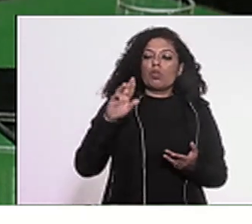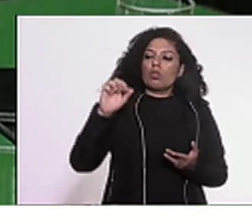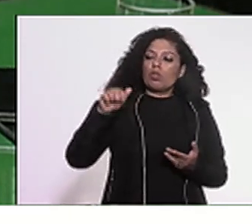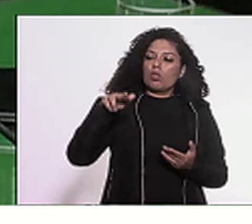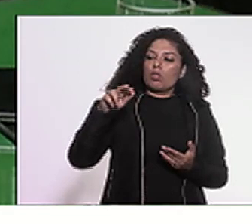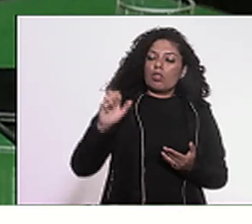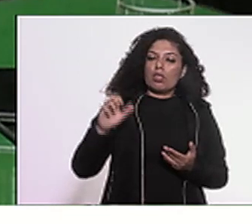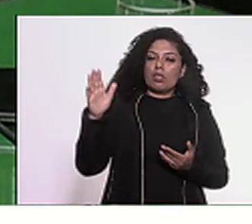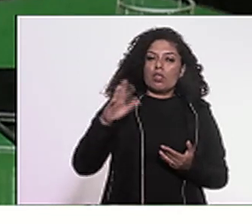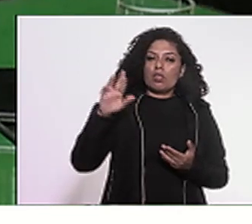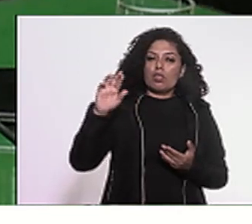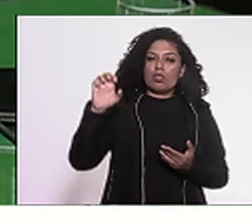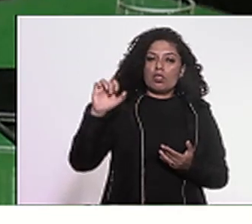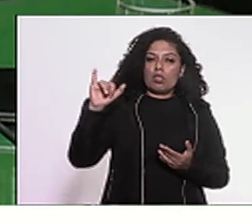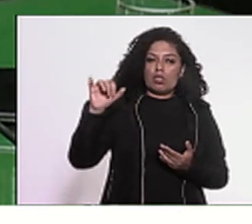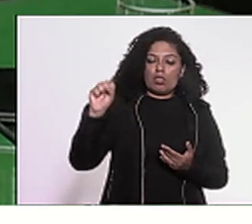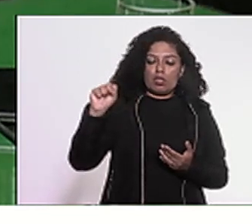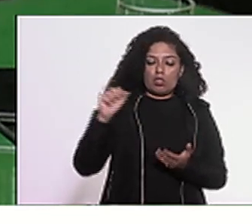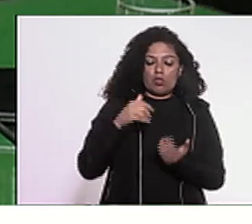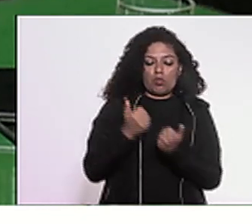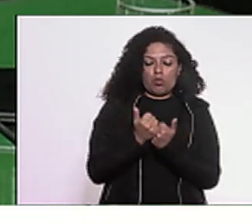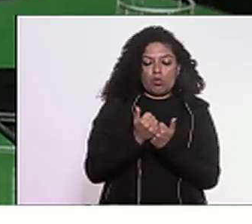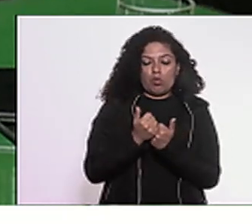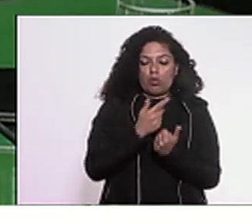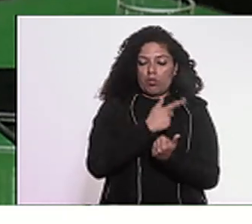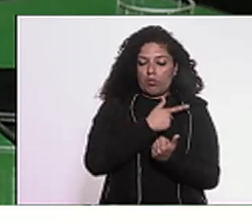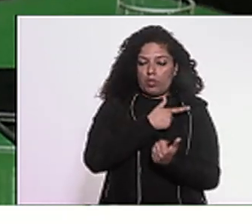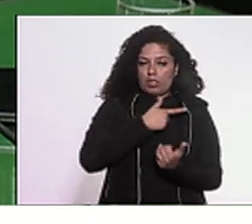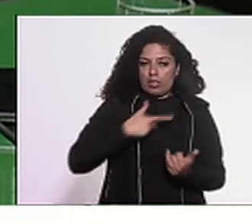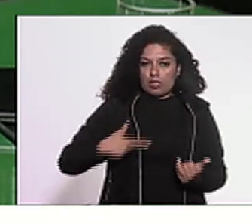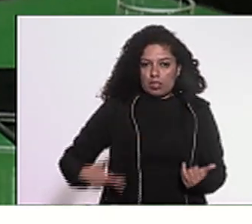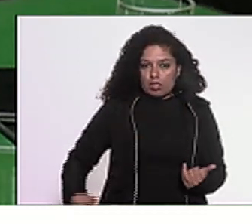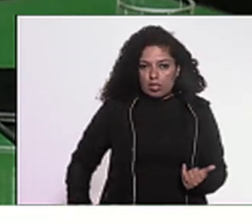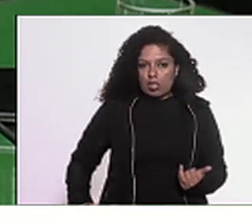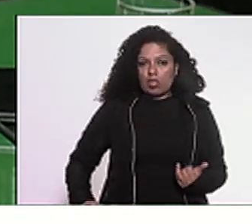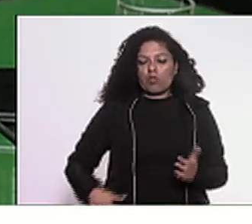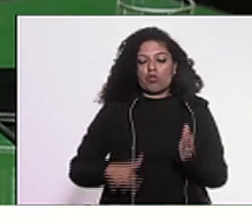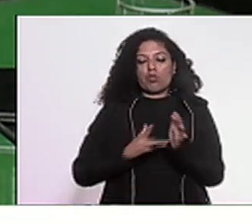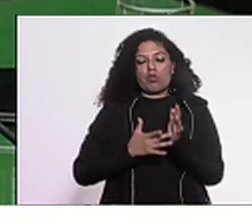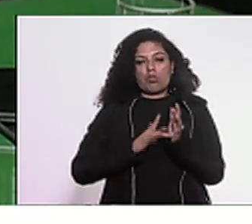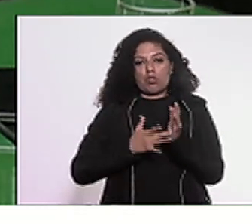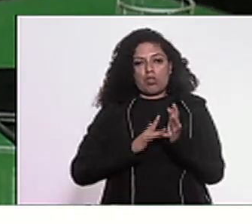Reis, presidente do Sindicato dos Servidores do DR, do Rio de Janeiro.